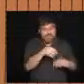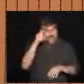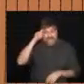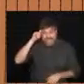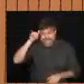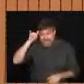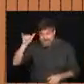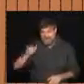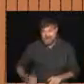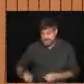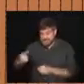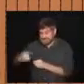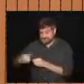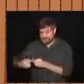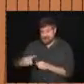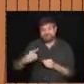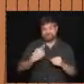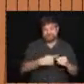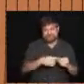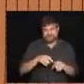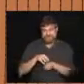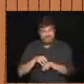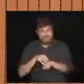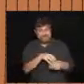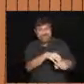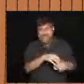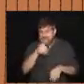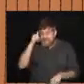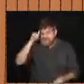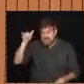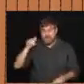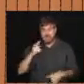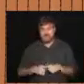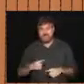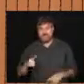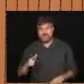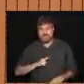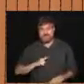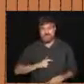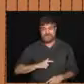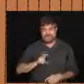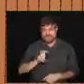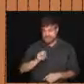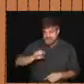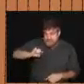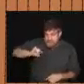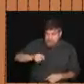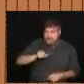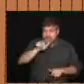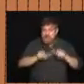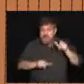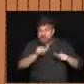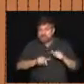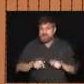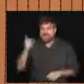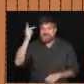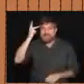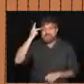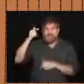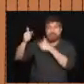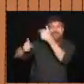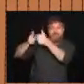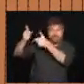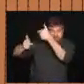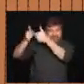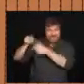principalmente intermunicipal. E por quê? Nós temos cerca de 50 mil pessoas que trabalham em São Paulo, ou que têm algum